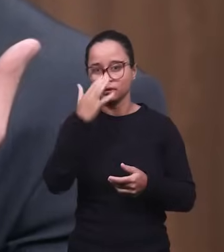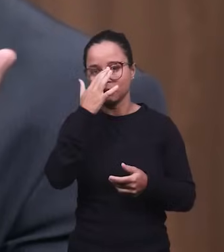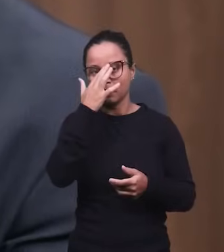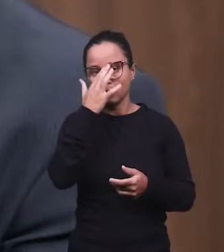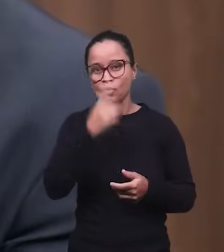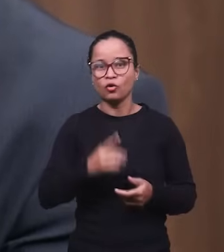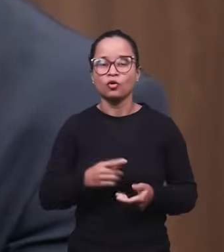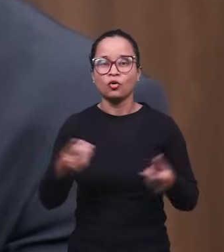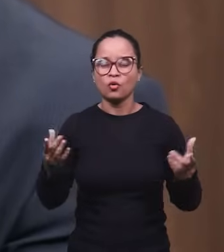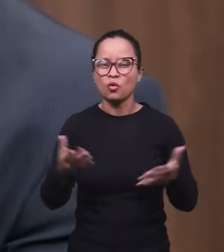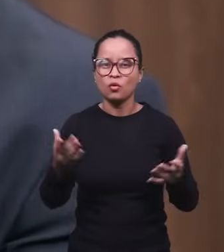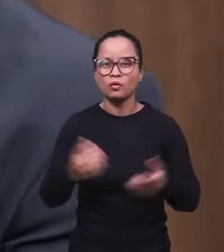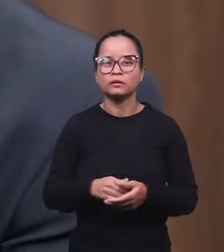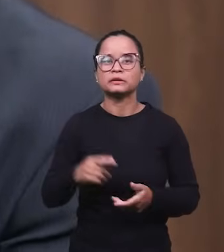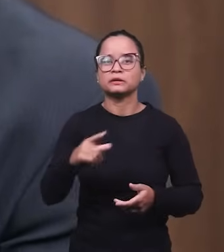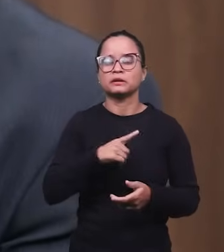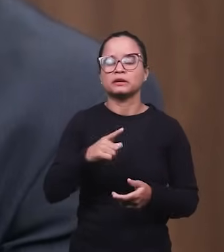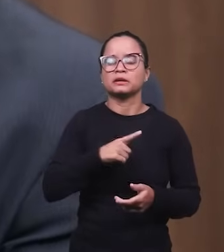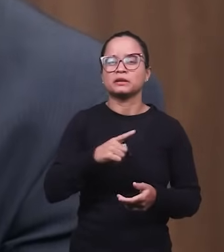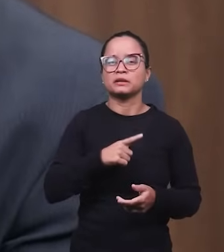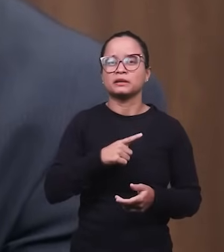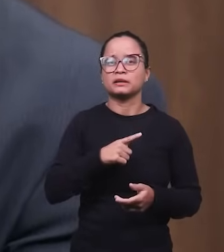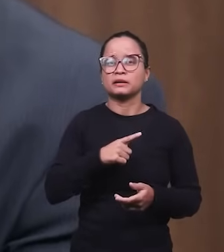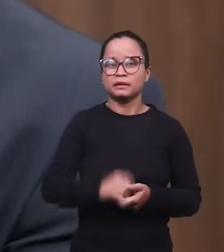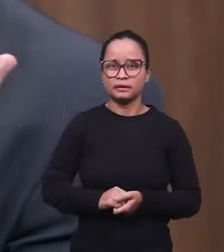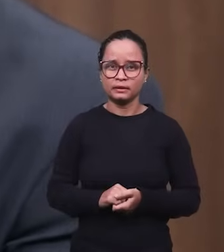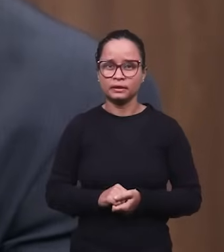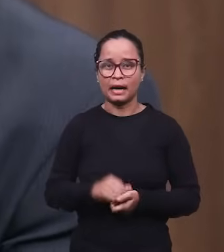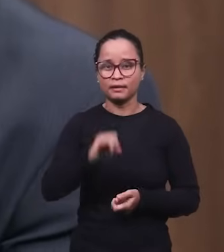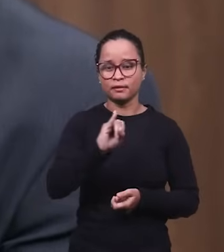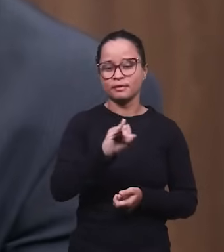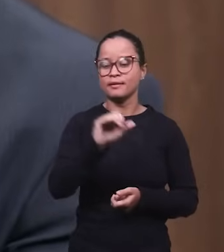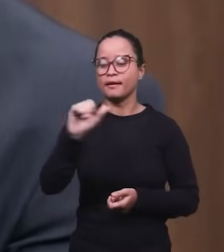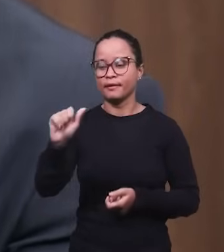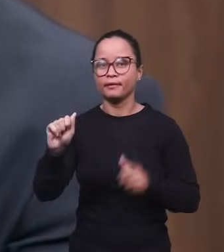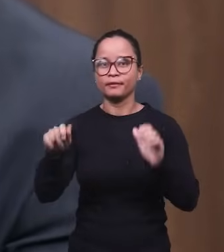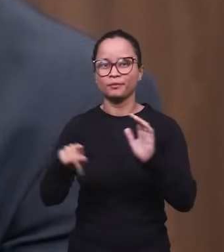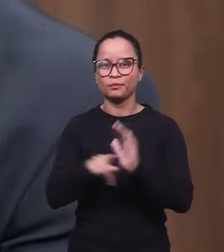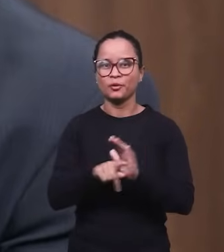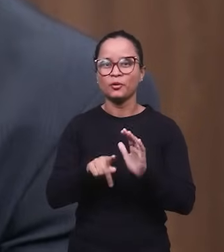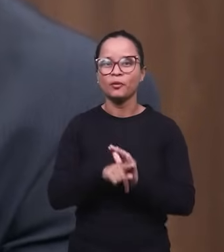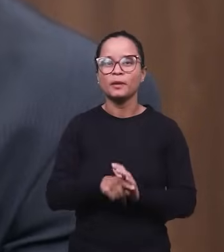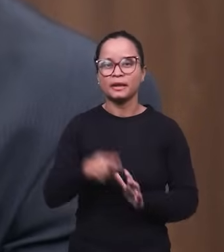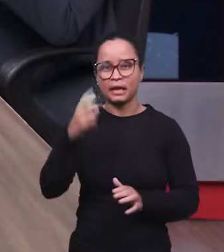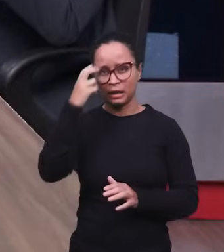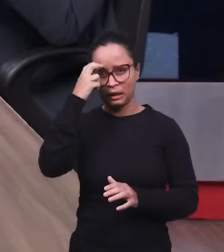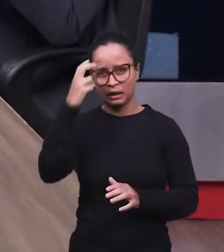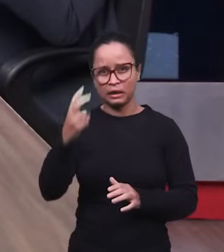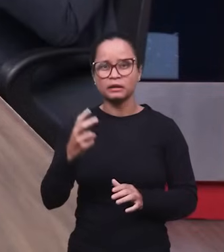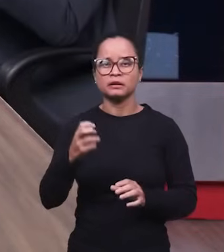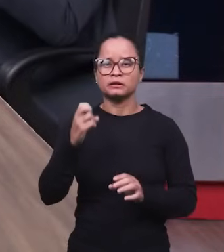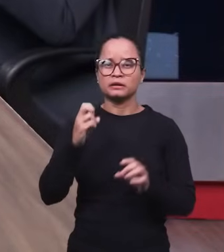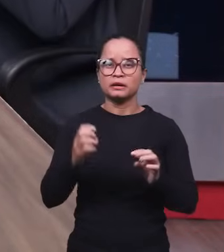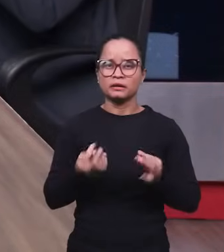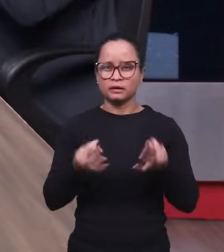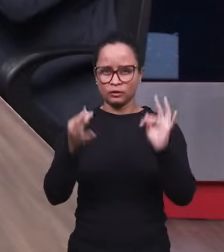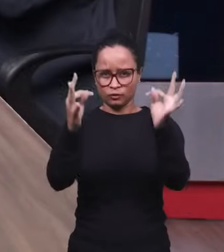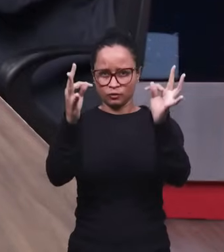hoje a própria inteligência artificial, né, só poderia falar um pouquinho mais a respeito disso, né, com